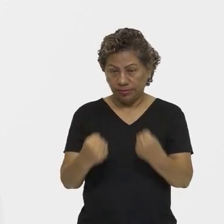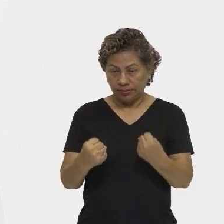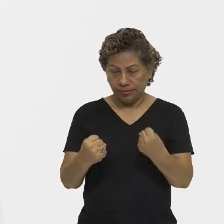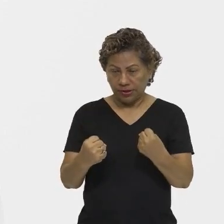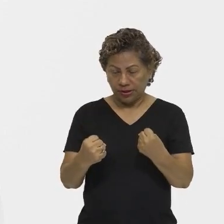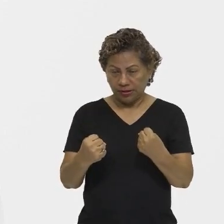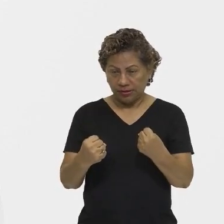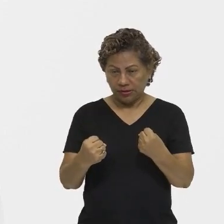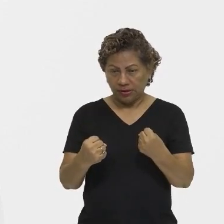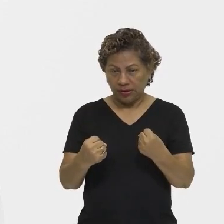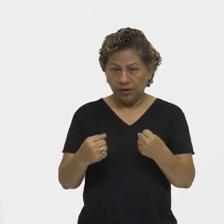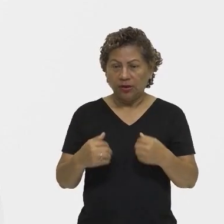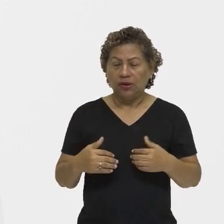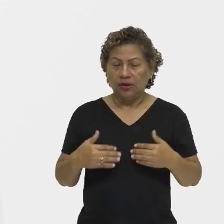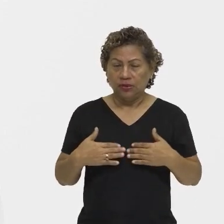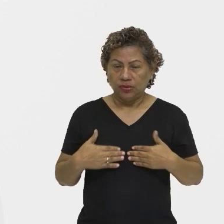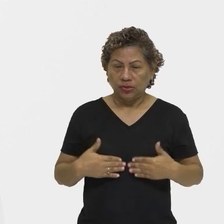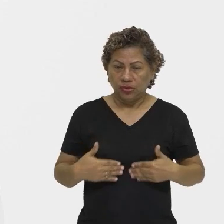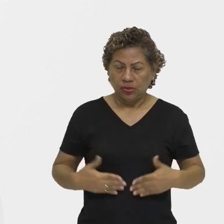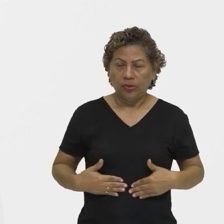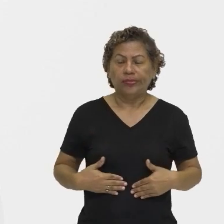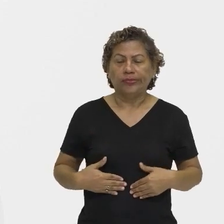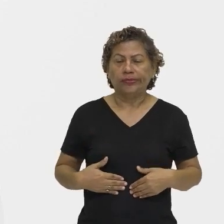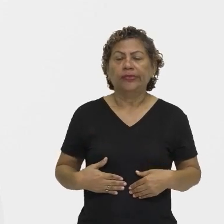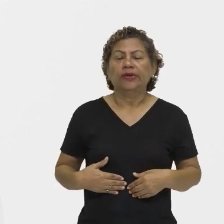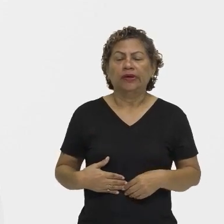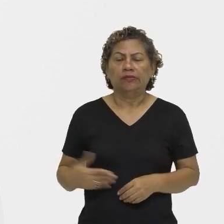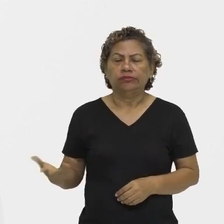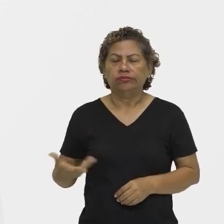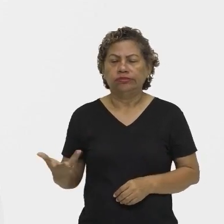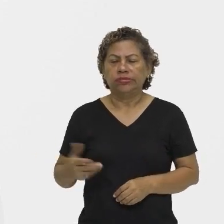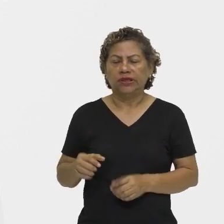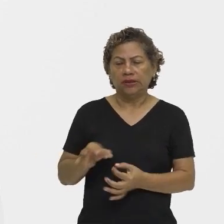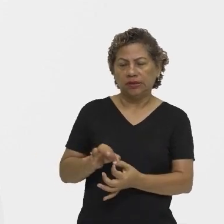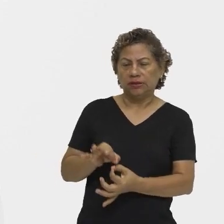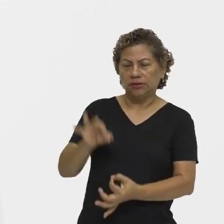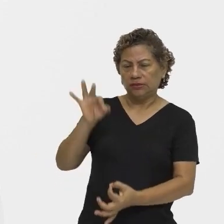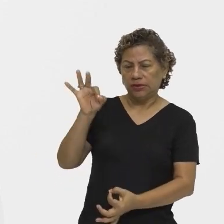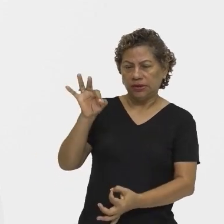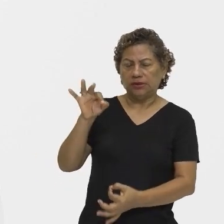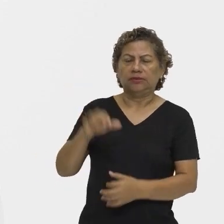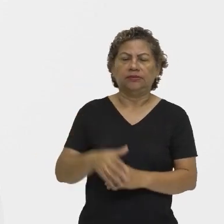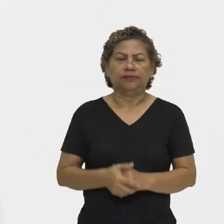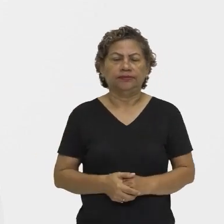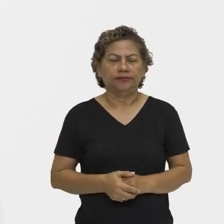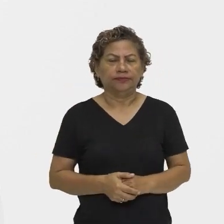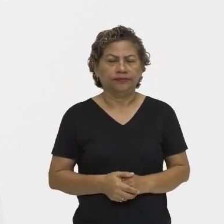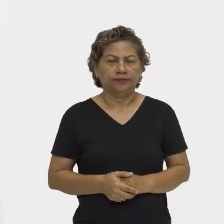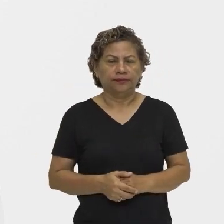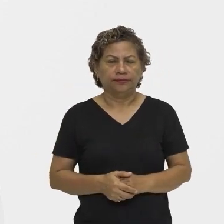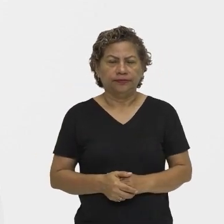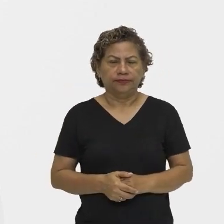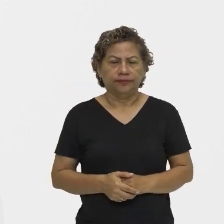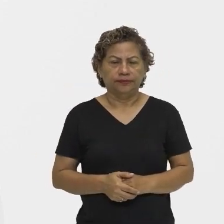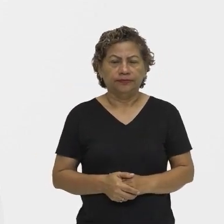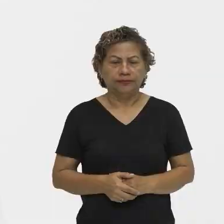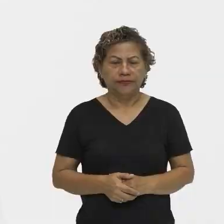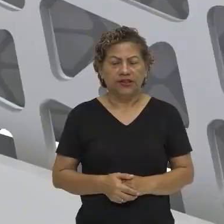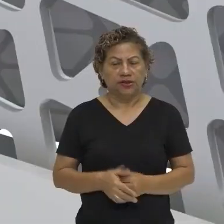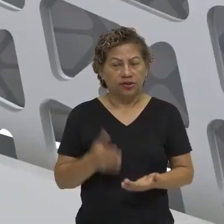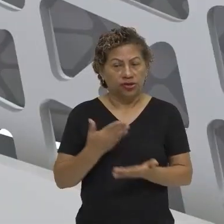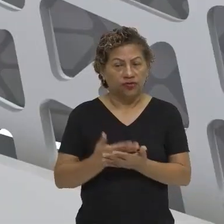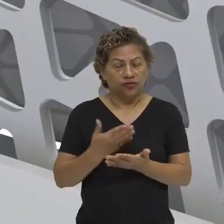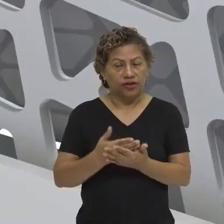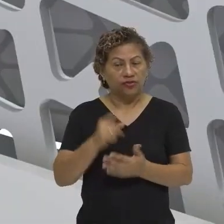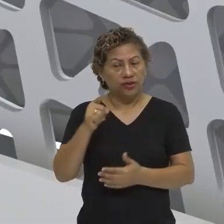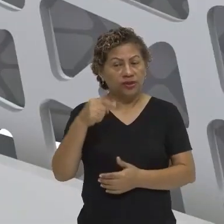a altura e a aceleração da gravidade. Esse valor da aceleração da gravidade, gente, a gente vai estudar ele